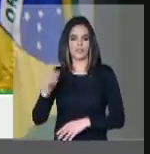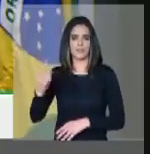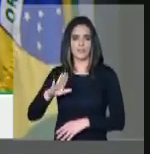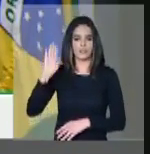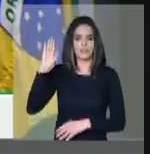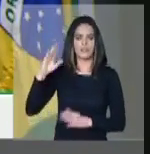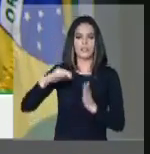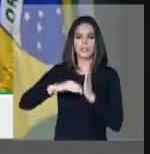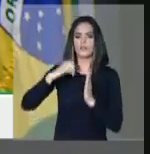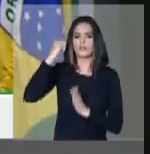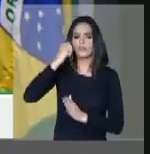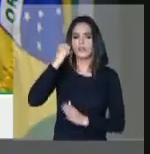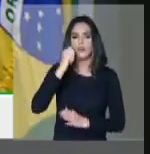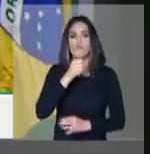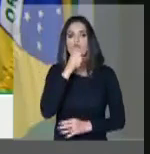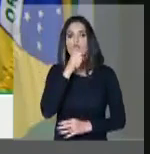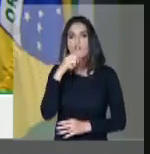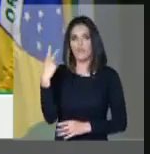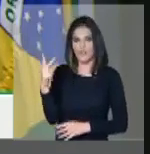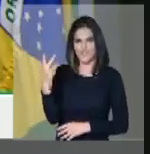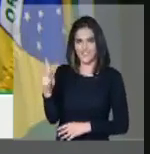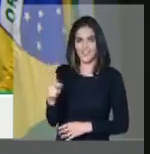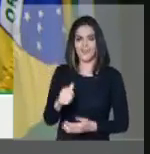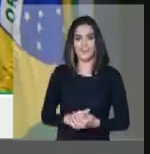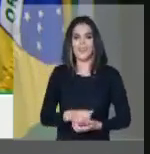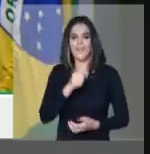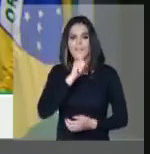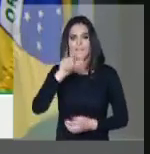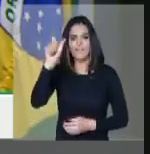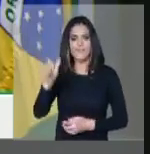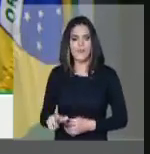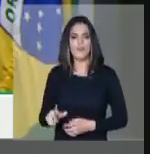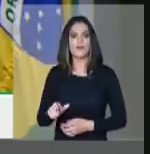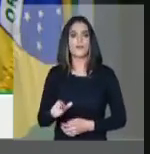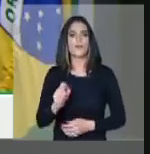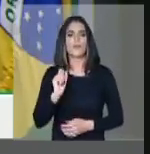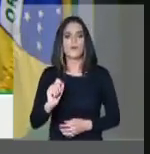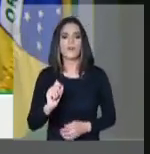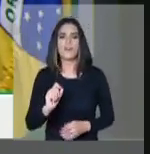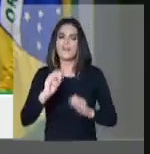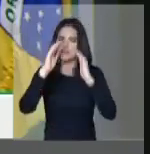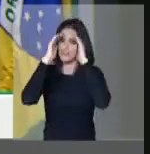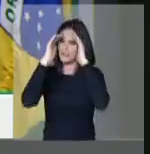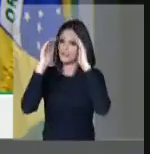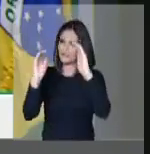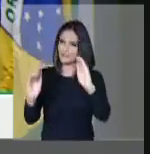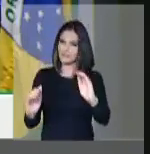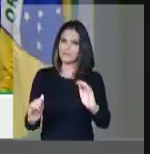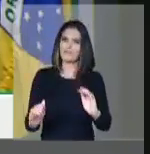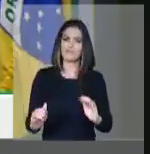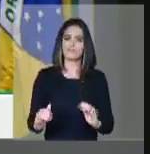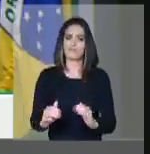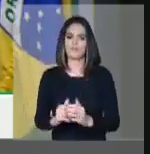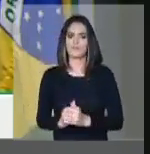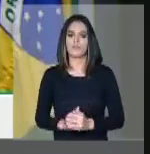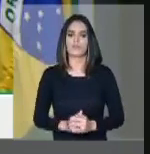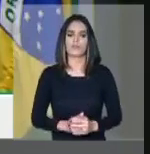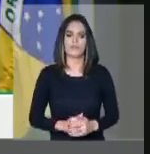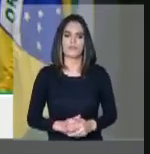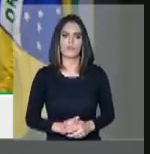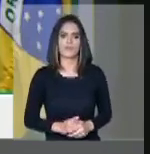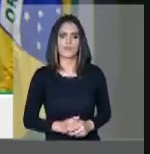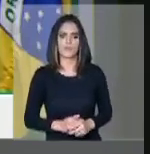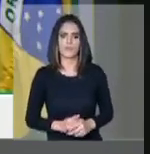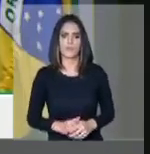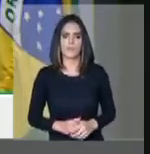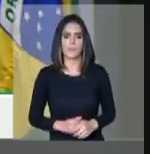Castro, deputado federal, seu avô era um velho pessedista, muito respeitado pela sua